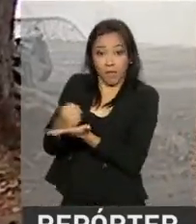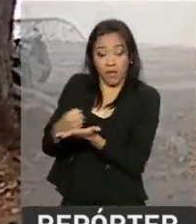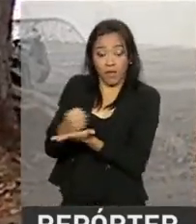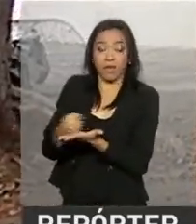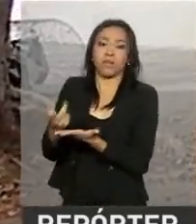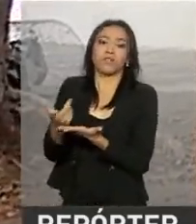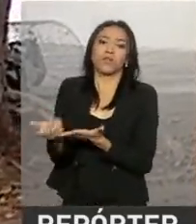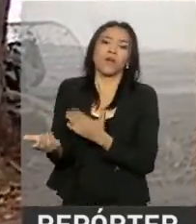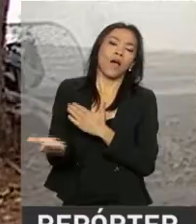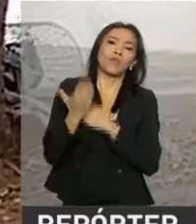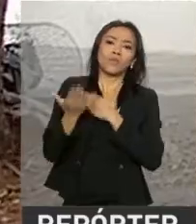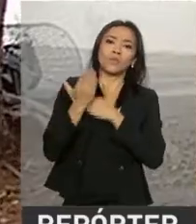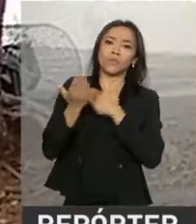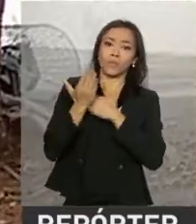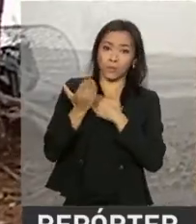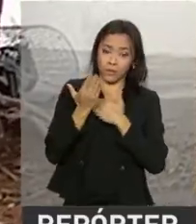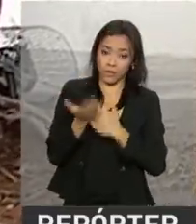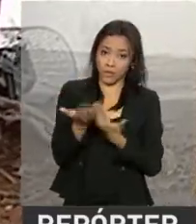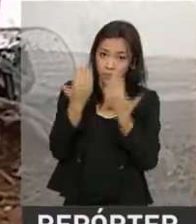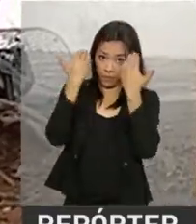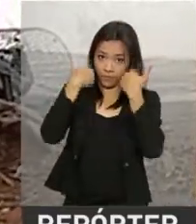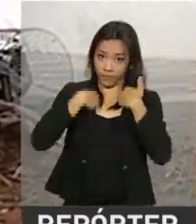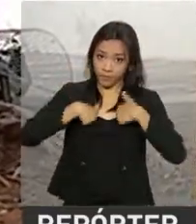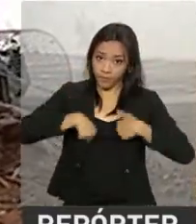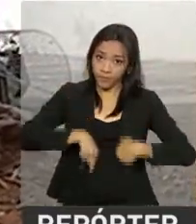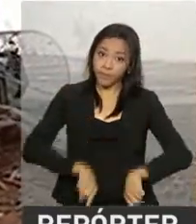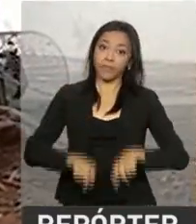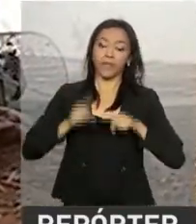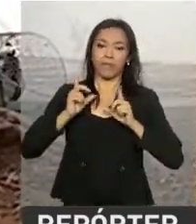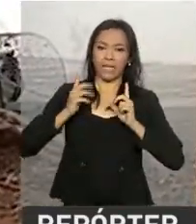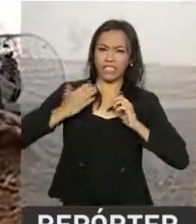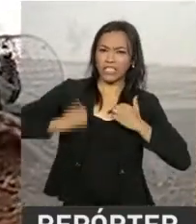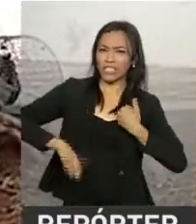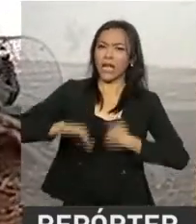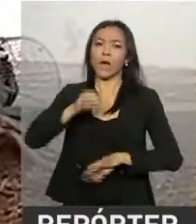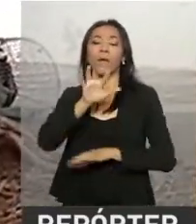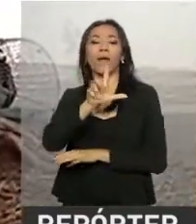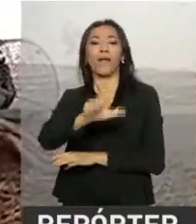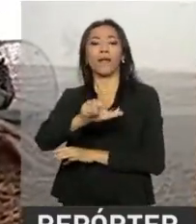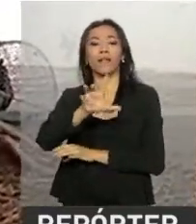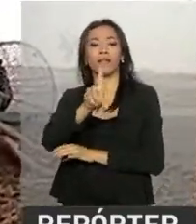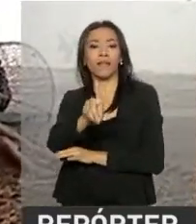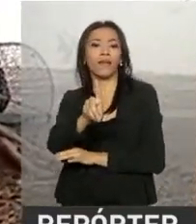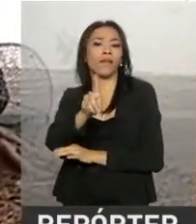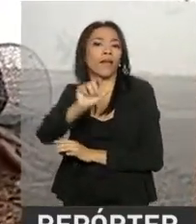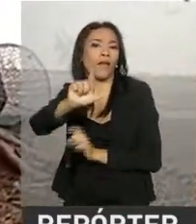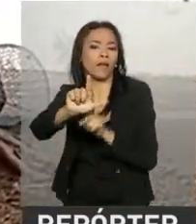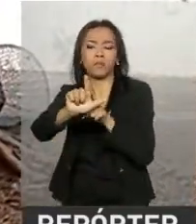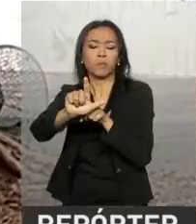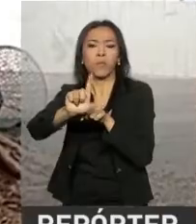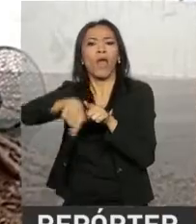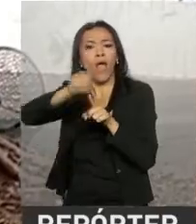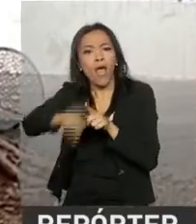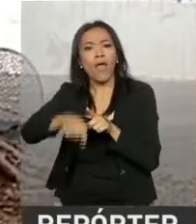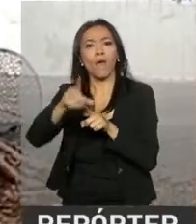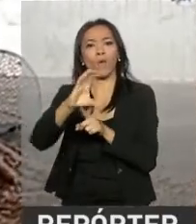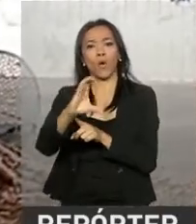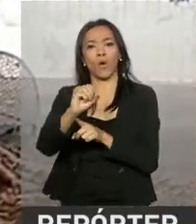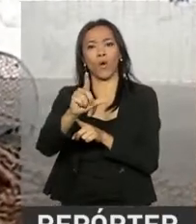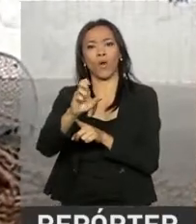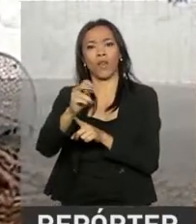o número de receptores é disponíveis para remover o ldl que é o colesterol ruim o colesterol ele pode ser considerado